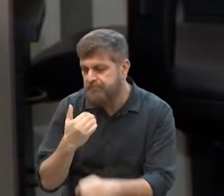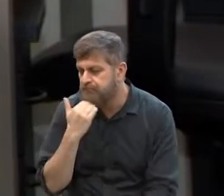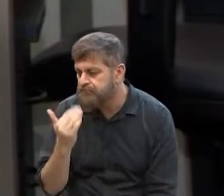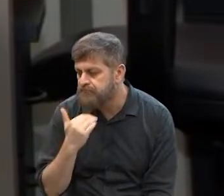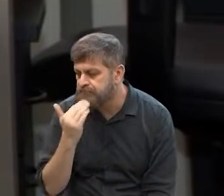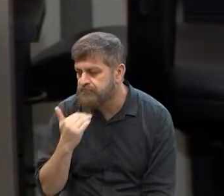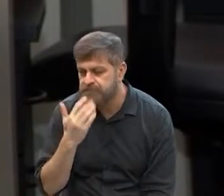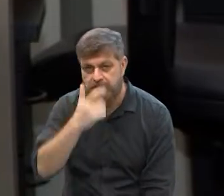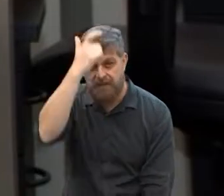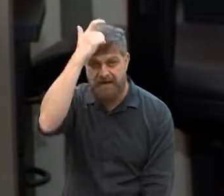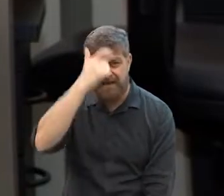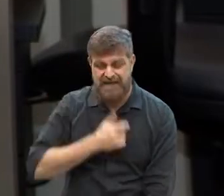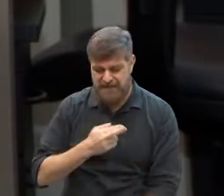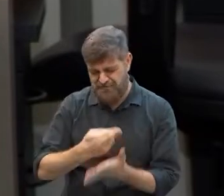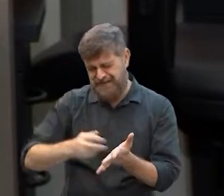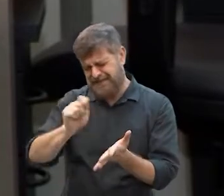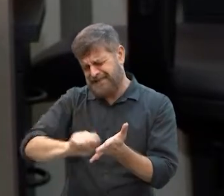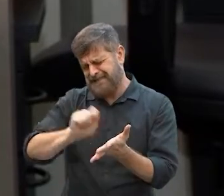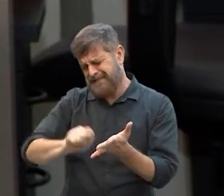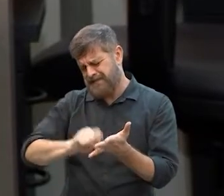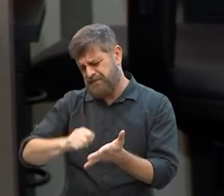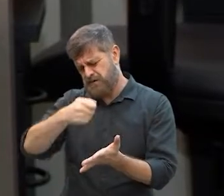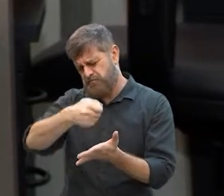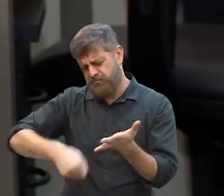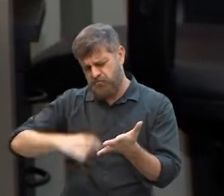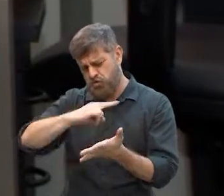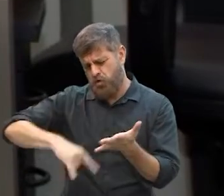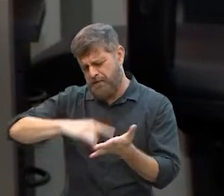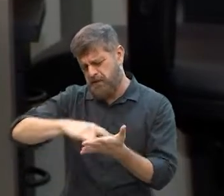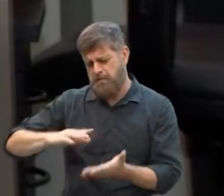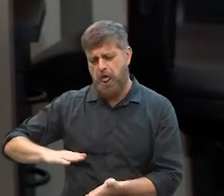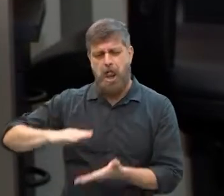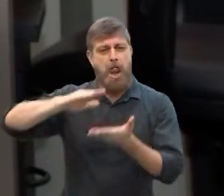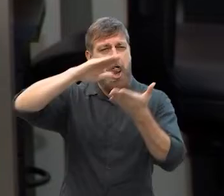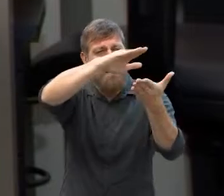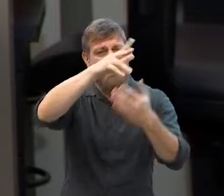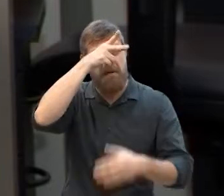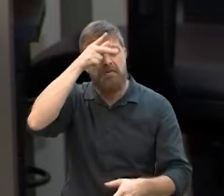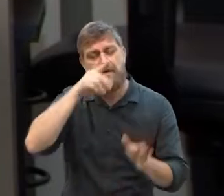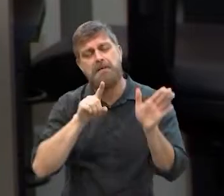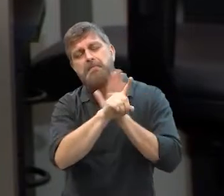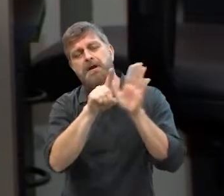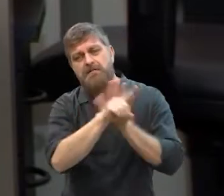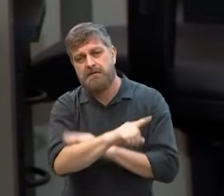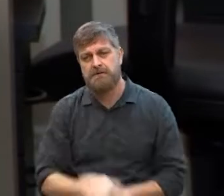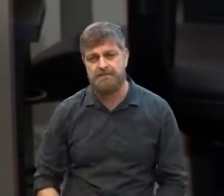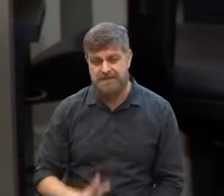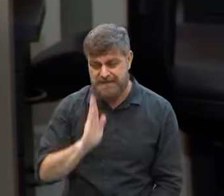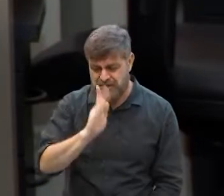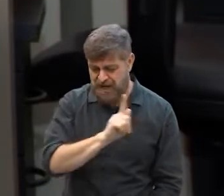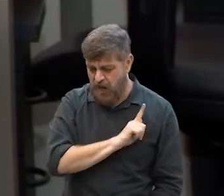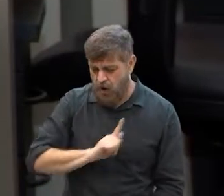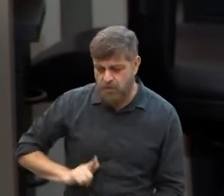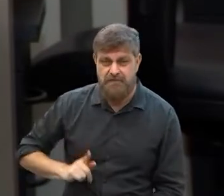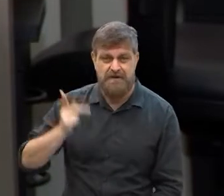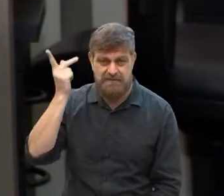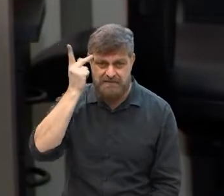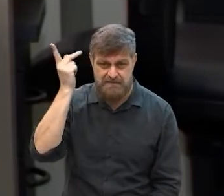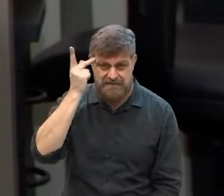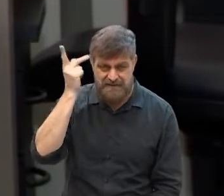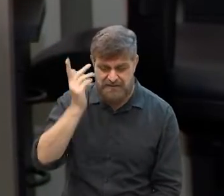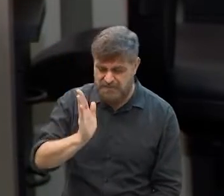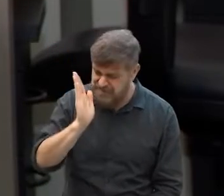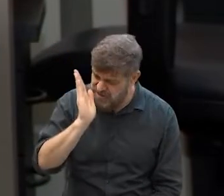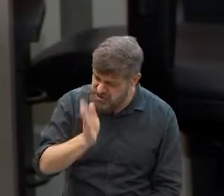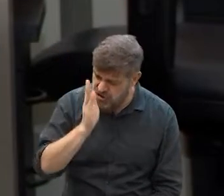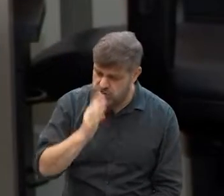eu tenho feito diversos requerimentos, né? Nós já vimos, assim, o governo do estado, diversos governadores, tá?